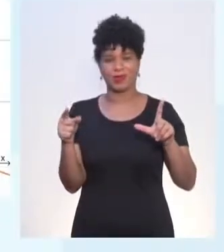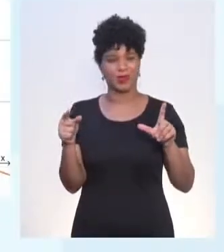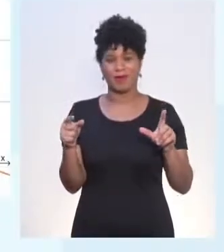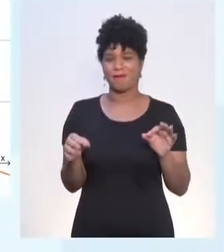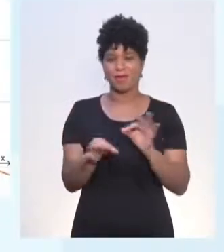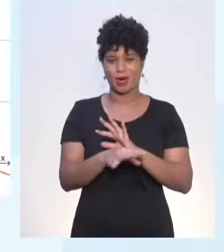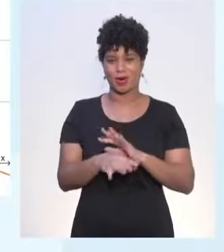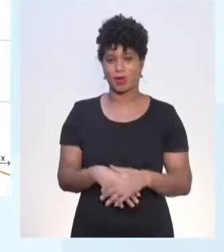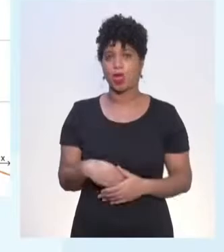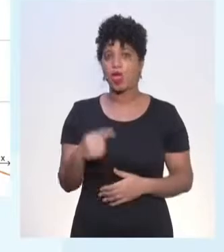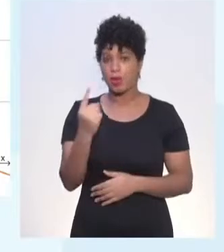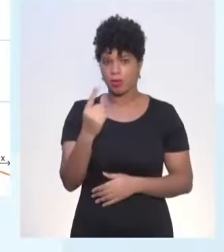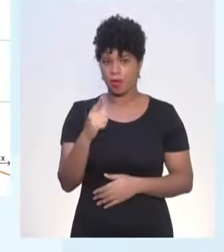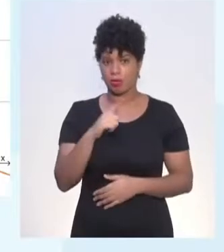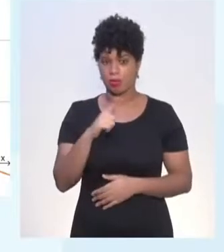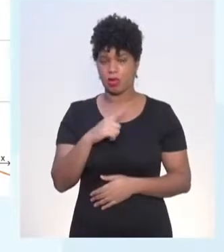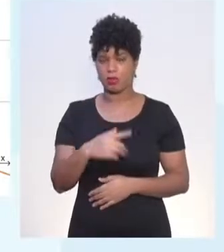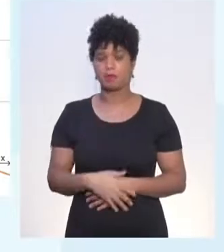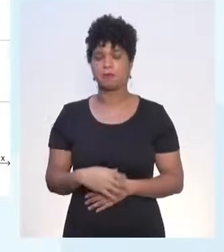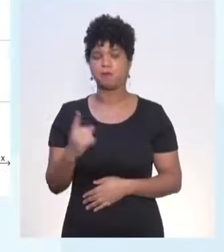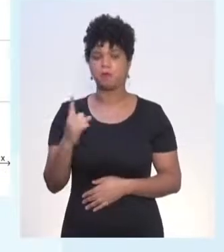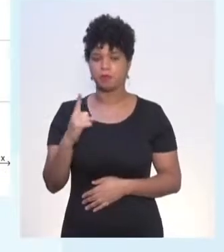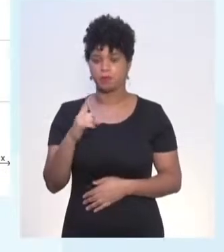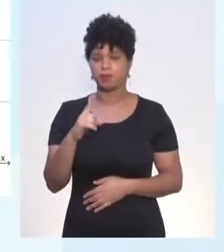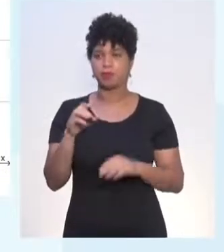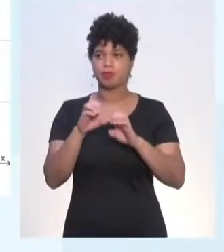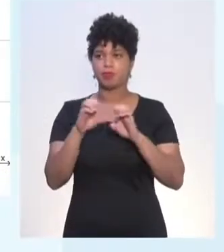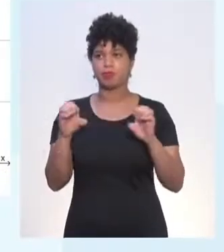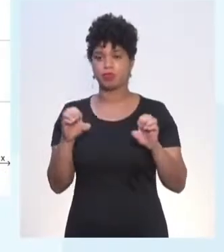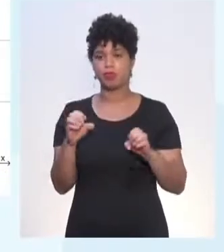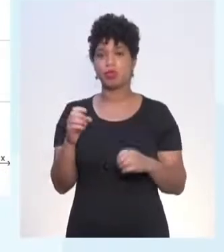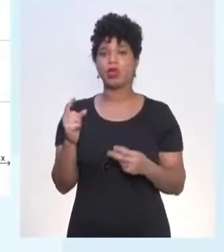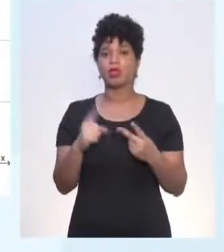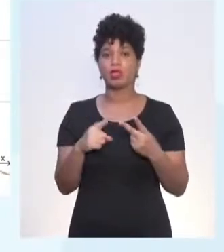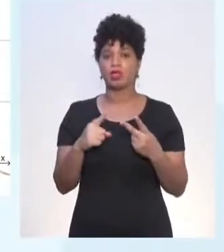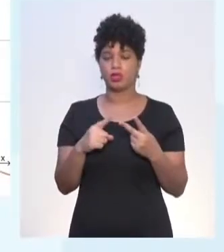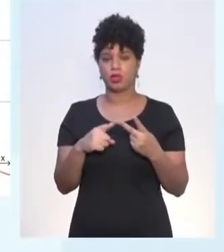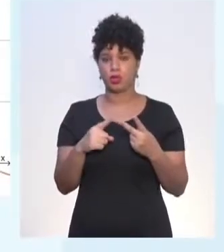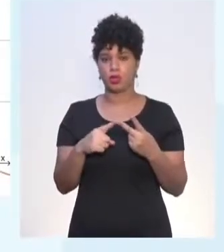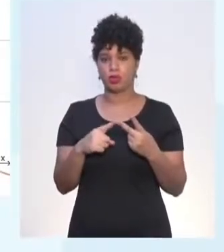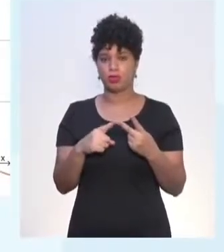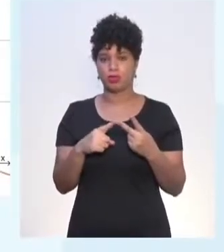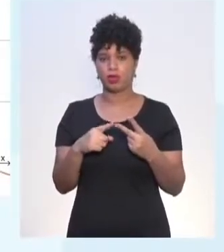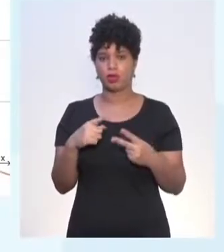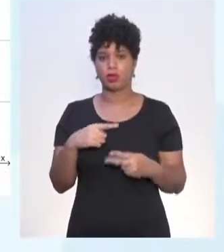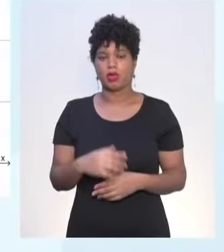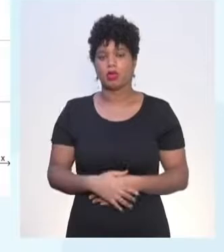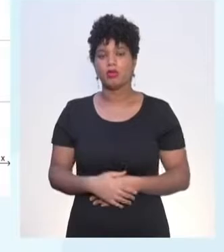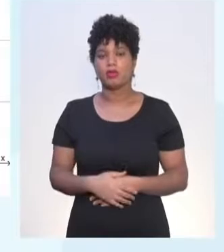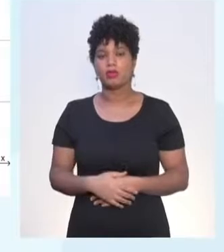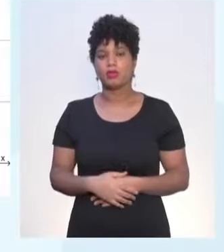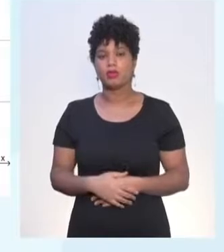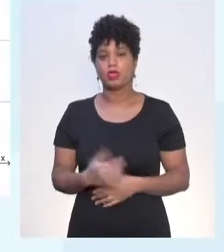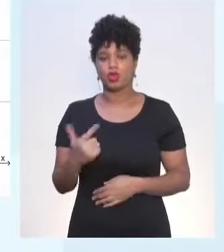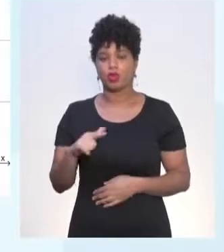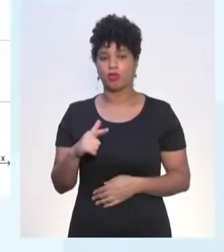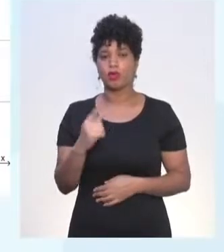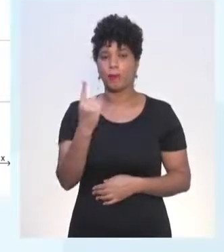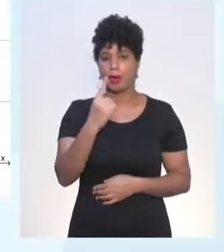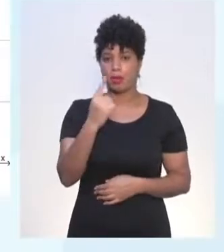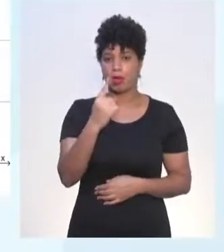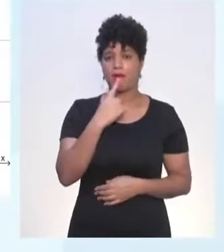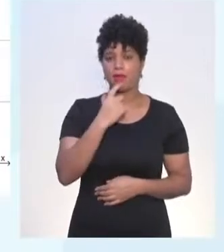do primeiro, então da primeira equação, e esse é o gráfico da segunda equação. Ó, gráfico da primeira, o gráfico